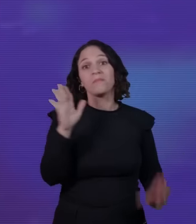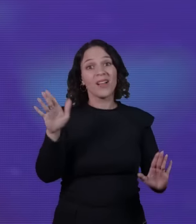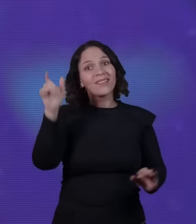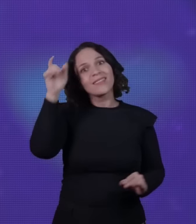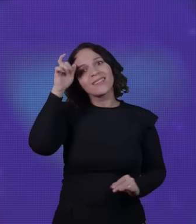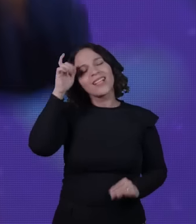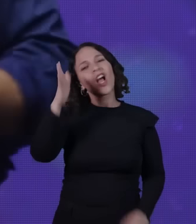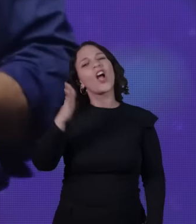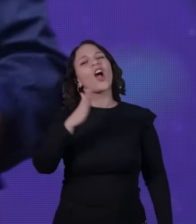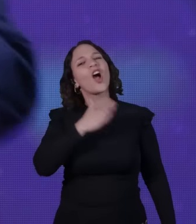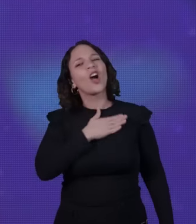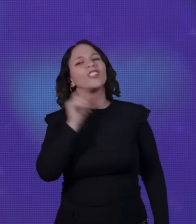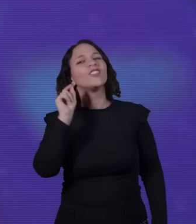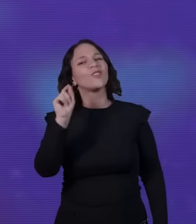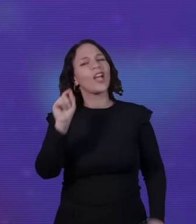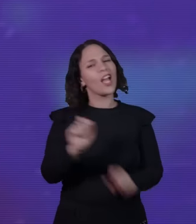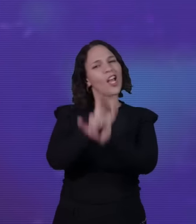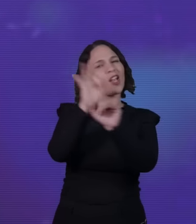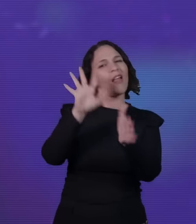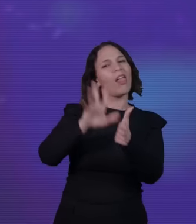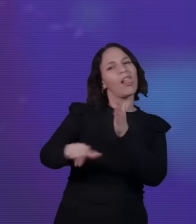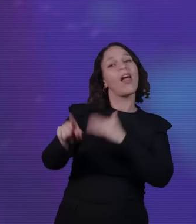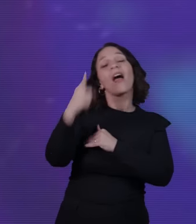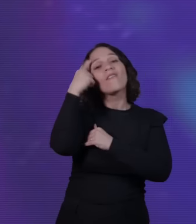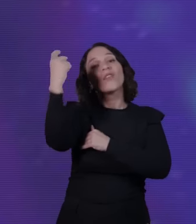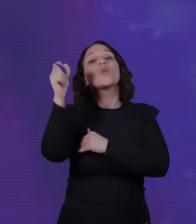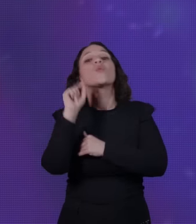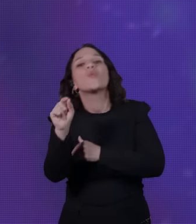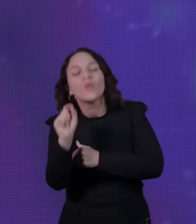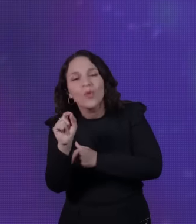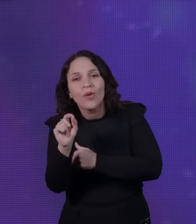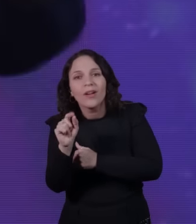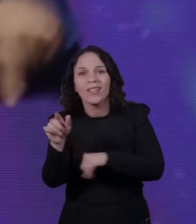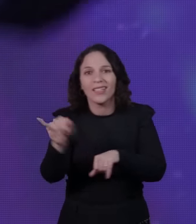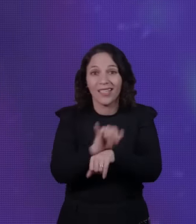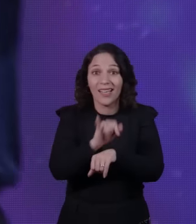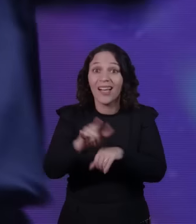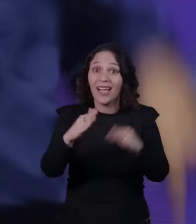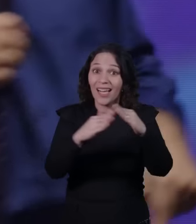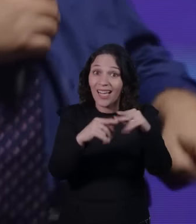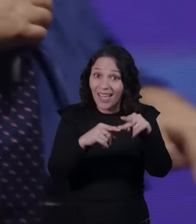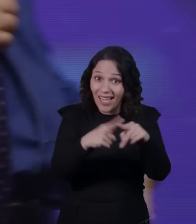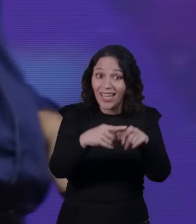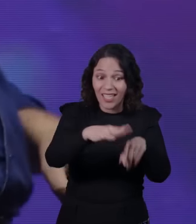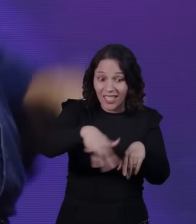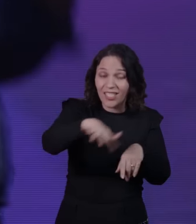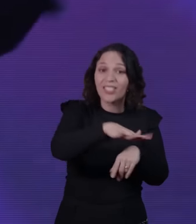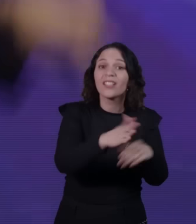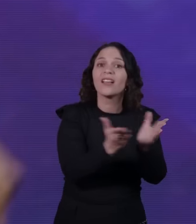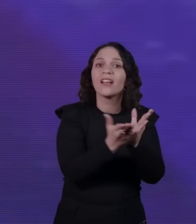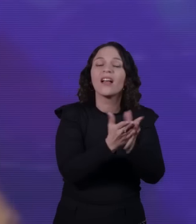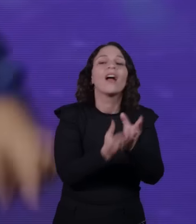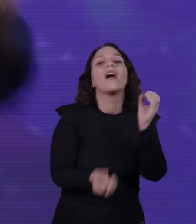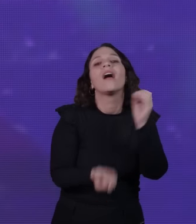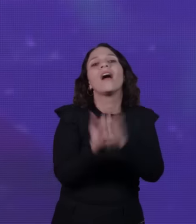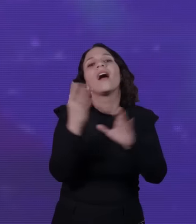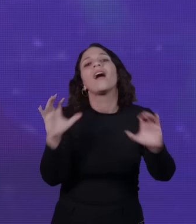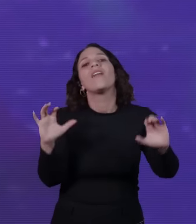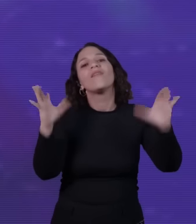Satanás gosta de roubar a glória. Então ele criou, através de igrejas cristãs, criou uma